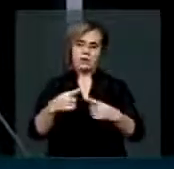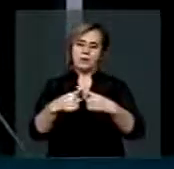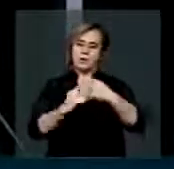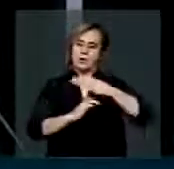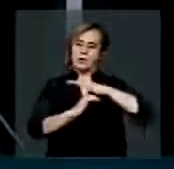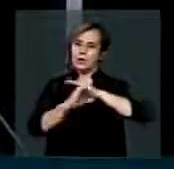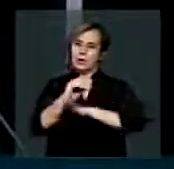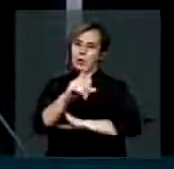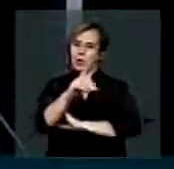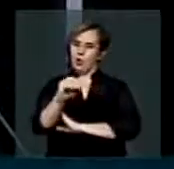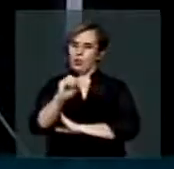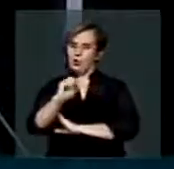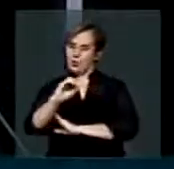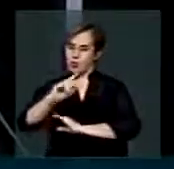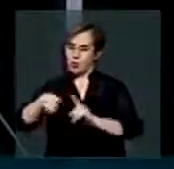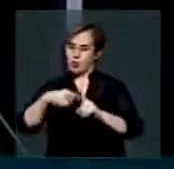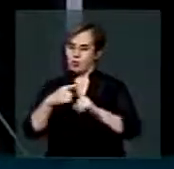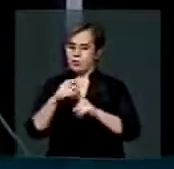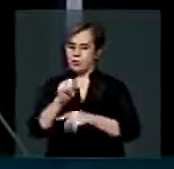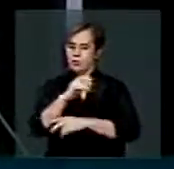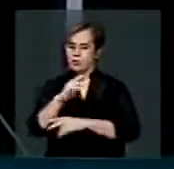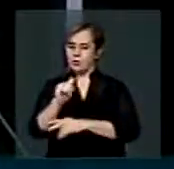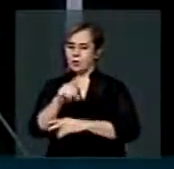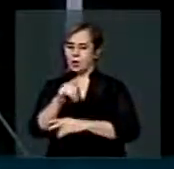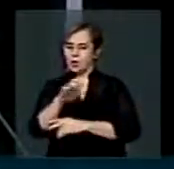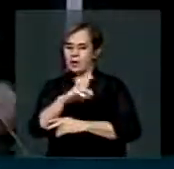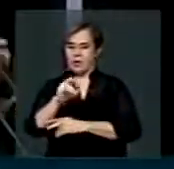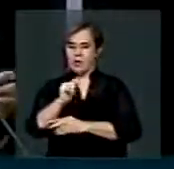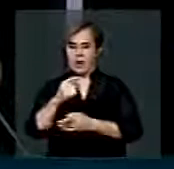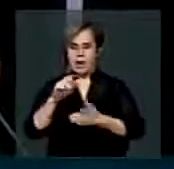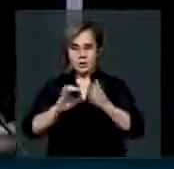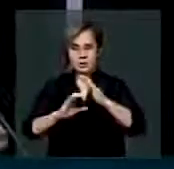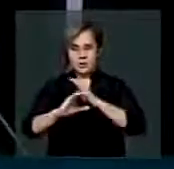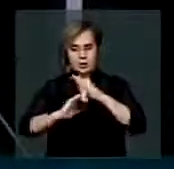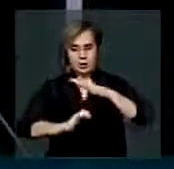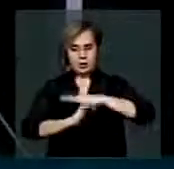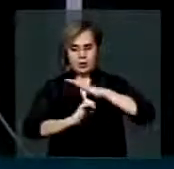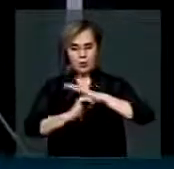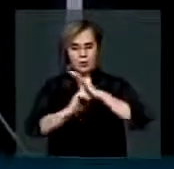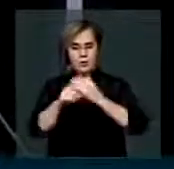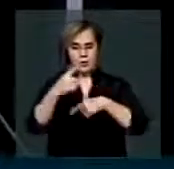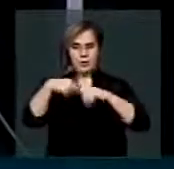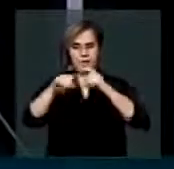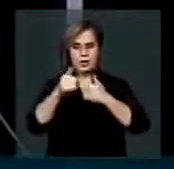Colosso e a Serra Pelada, Companhia de Desenvolvimento Mineral, não possuem mais